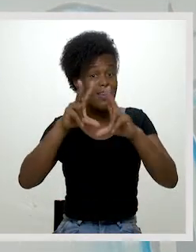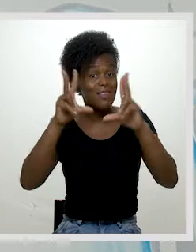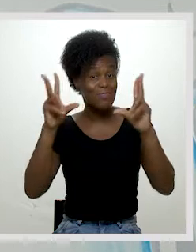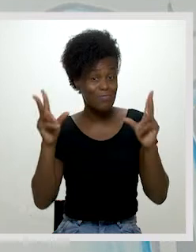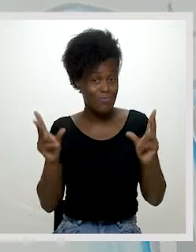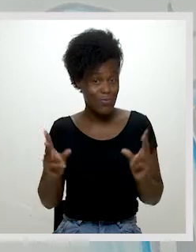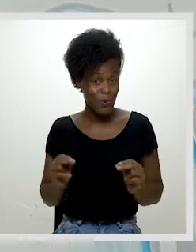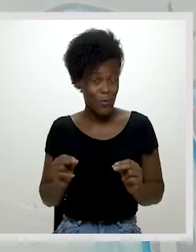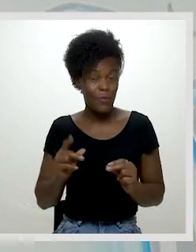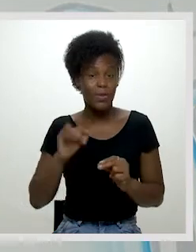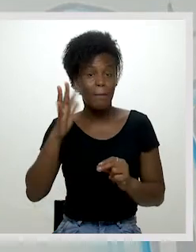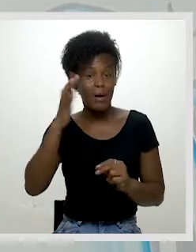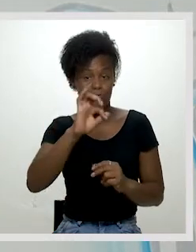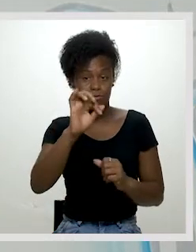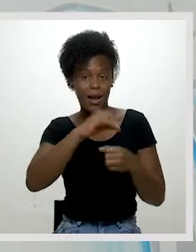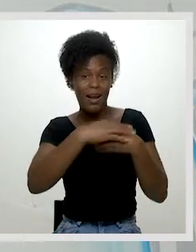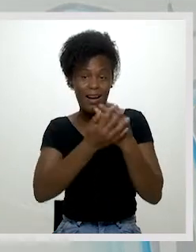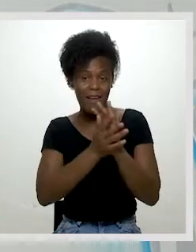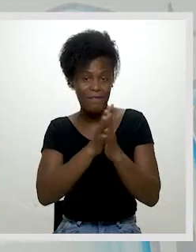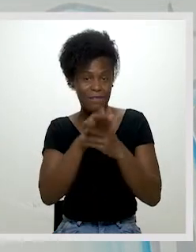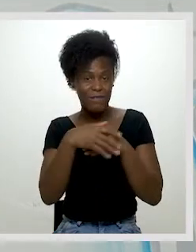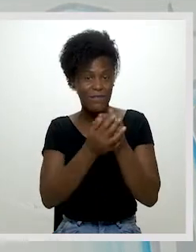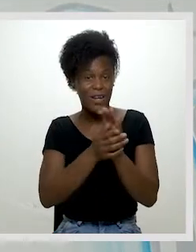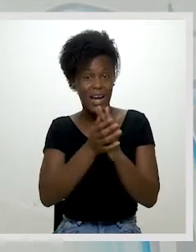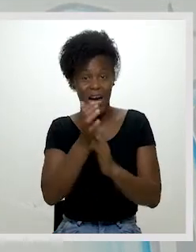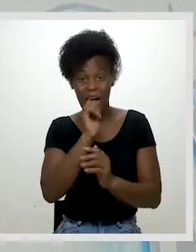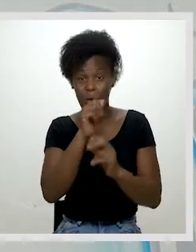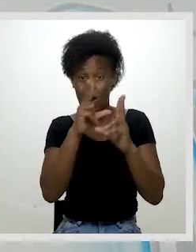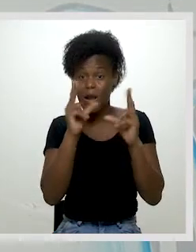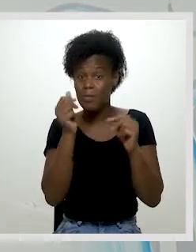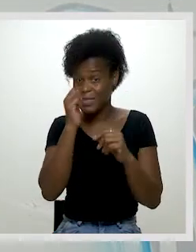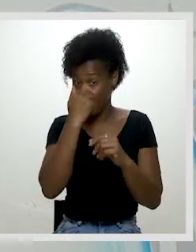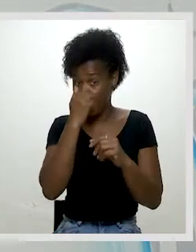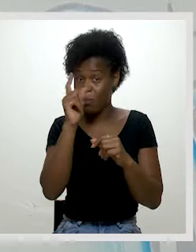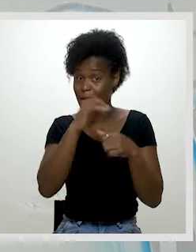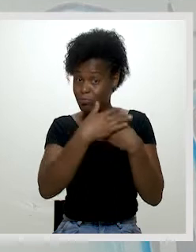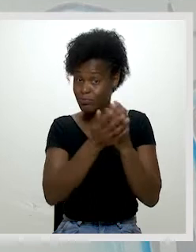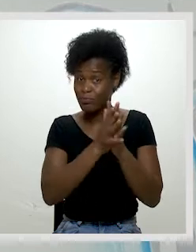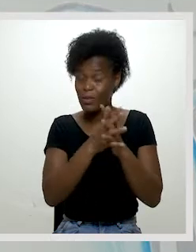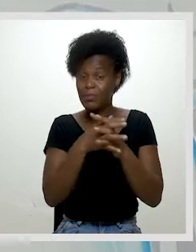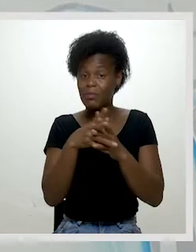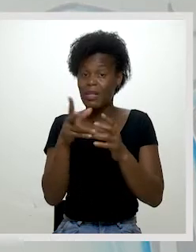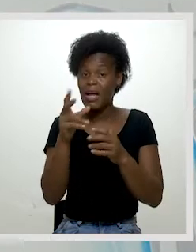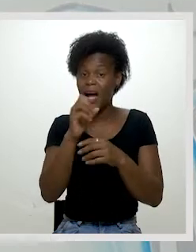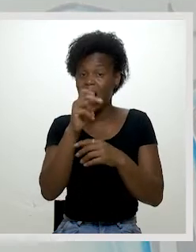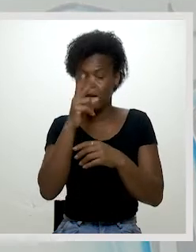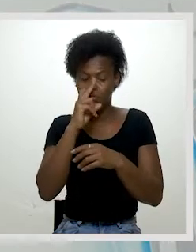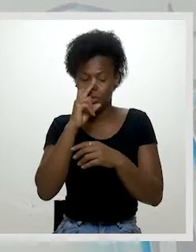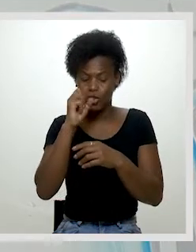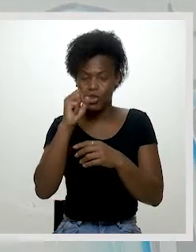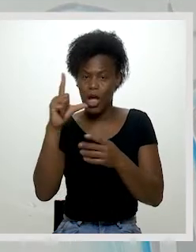limpa, de lavarem as mãos com água corrente e sabão, de desinfetarem as mãos